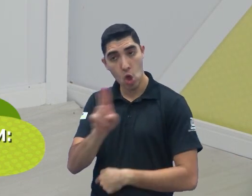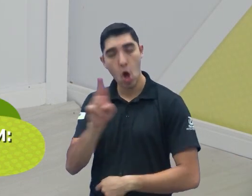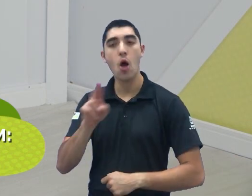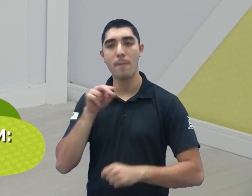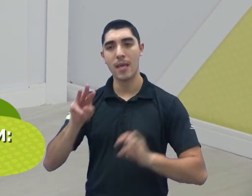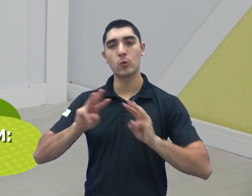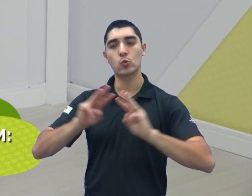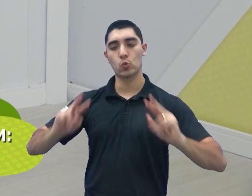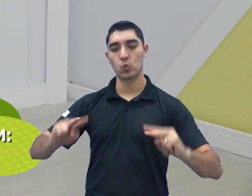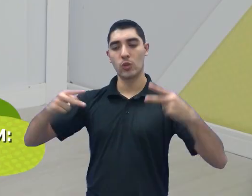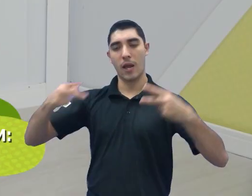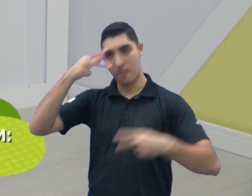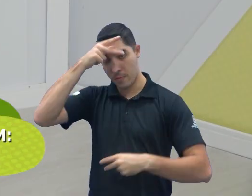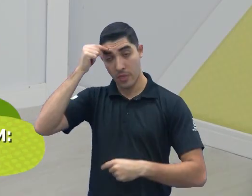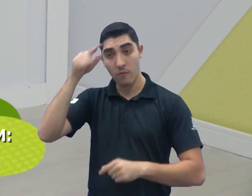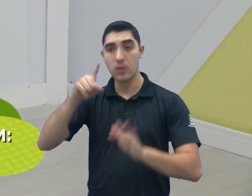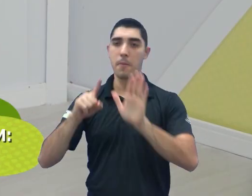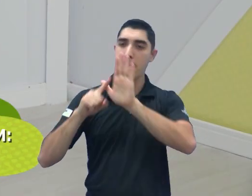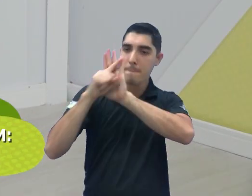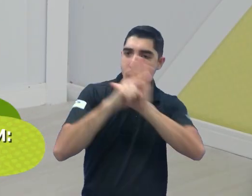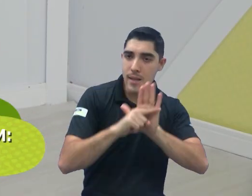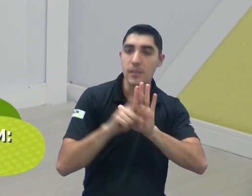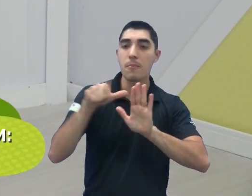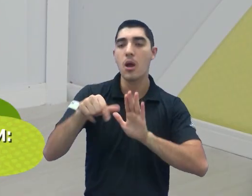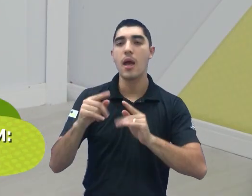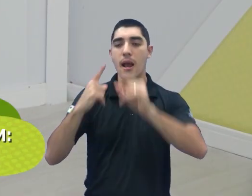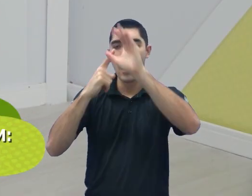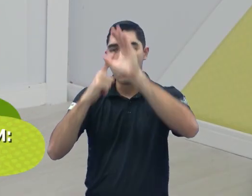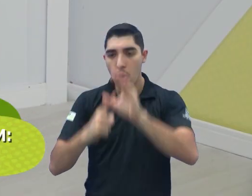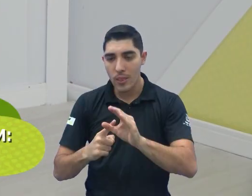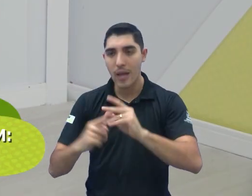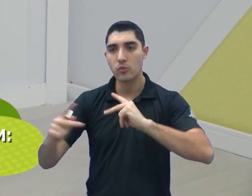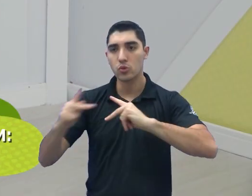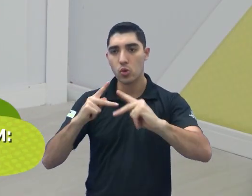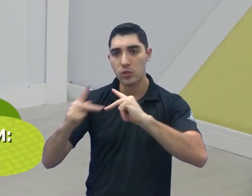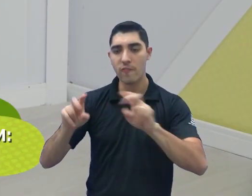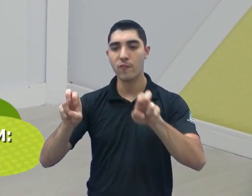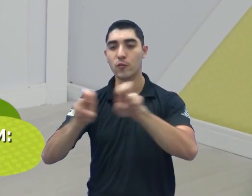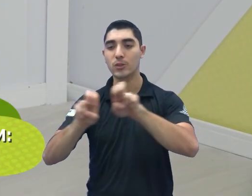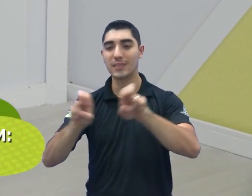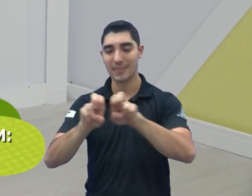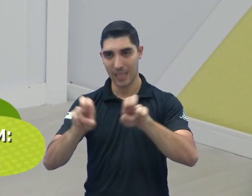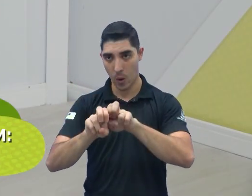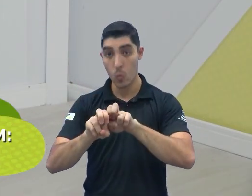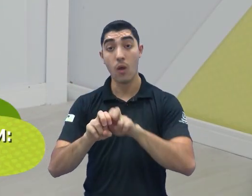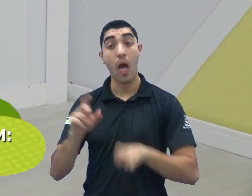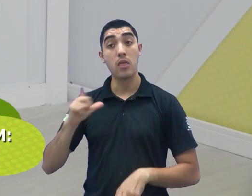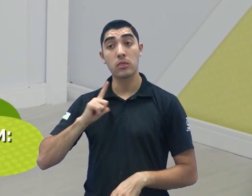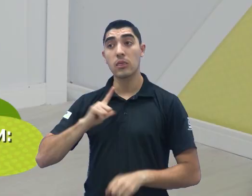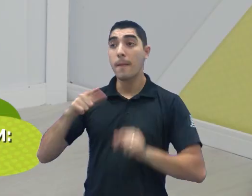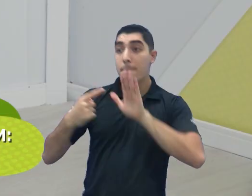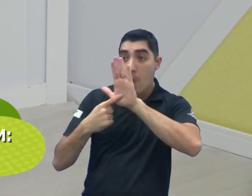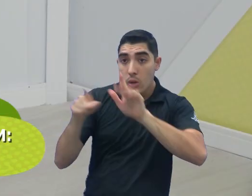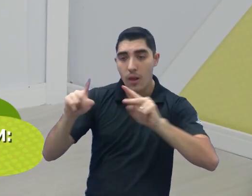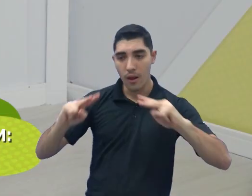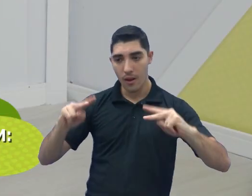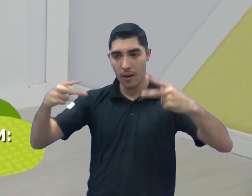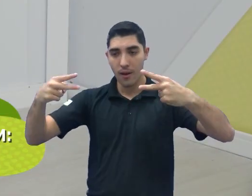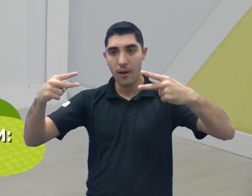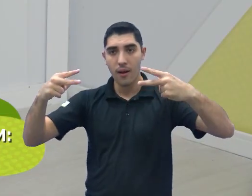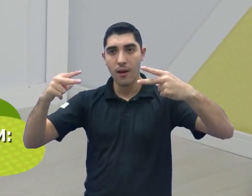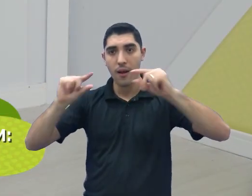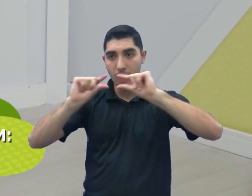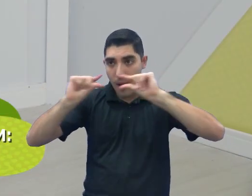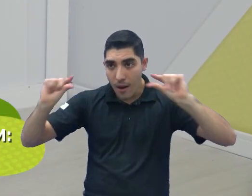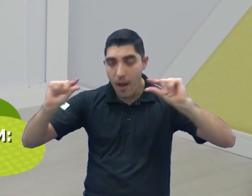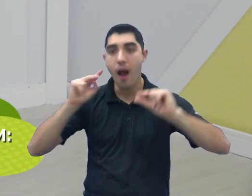buscas você digita assim, ó, Campeonato Joseense de Futsal, vai aparecer o link da matéria, que tem todos os dados. E no link da matéria tem os links